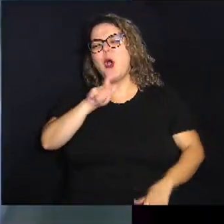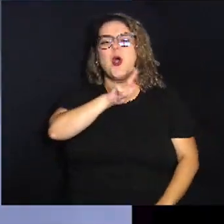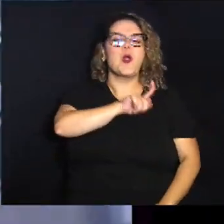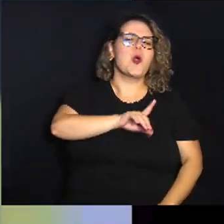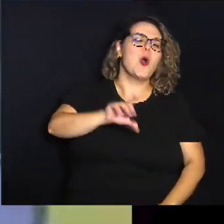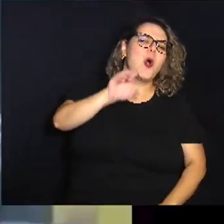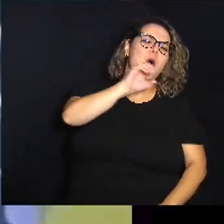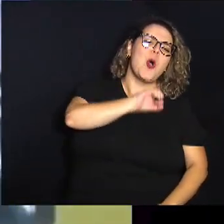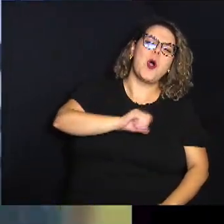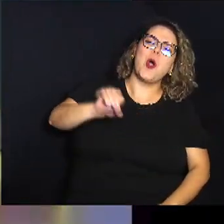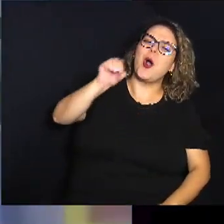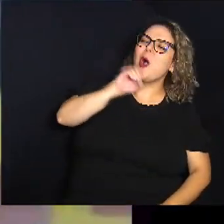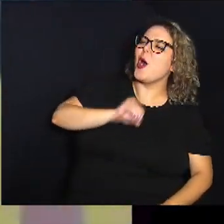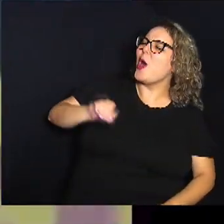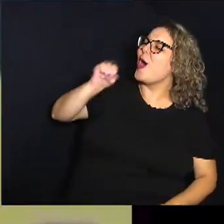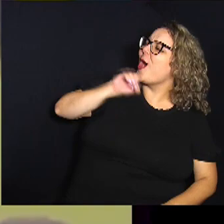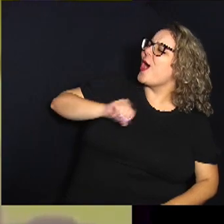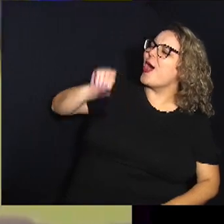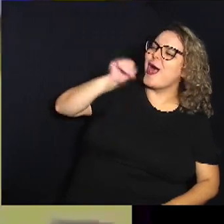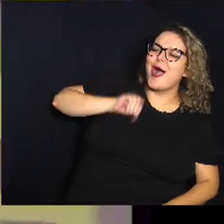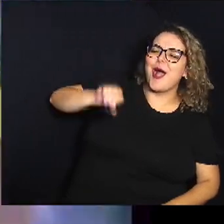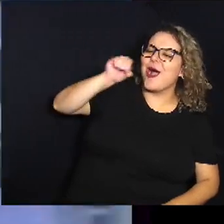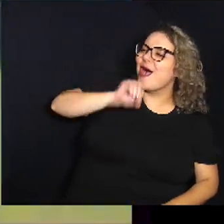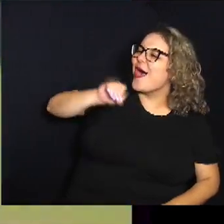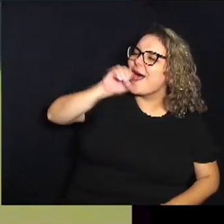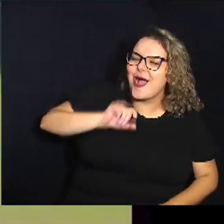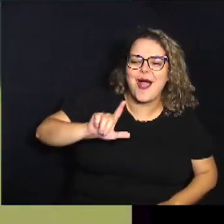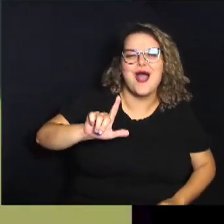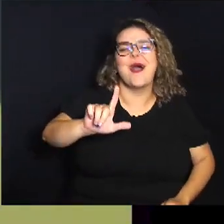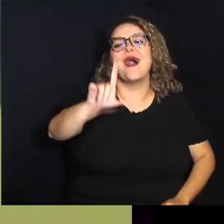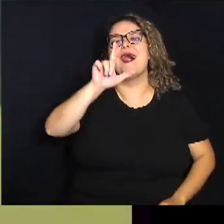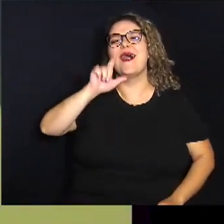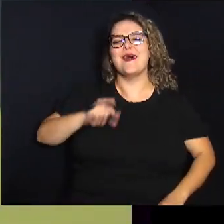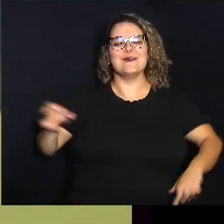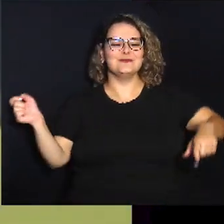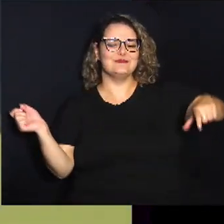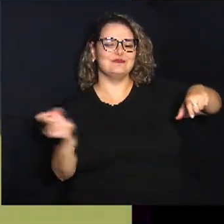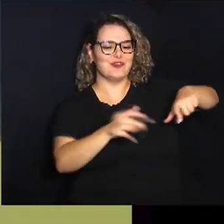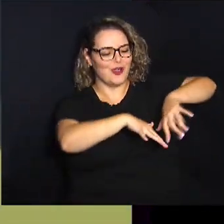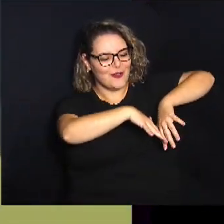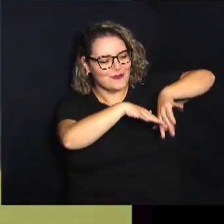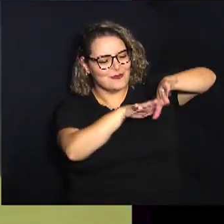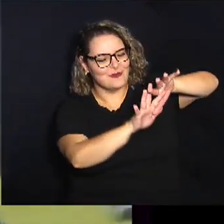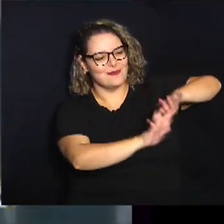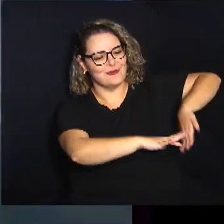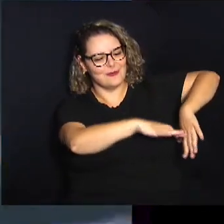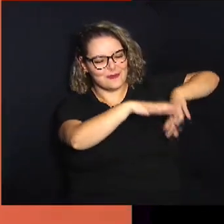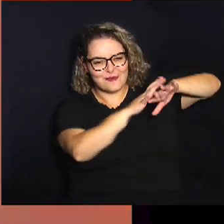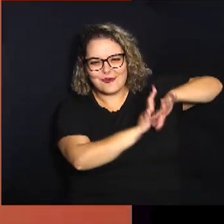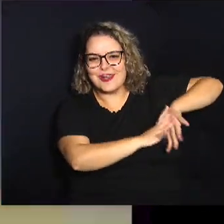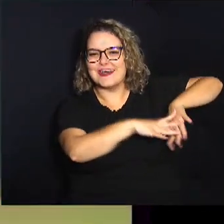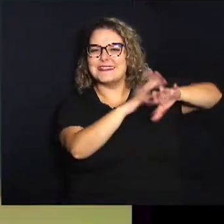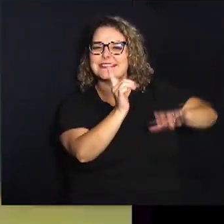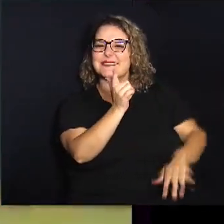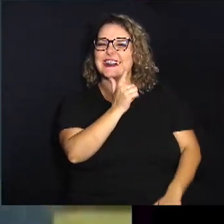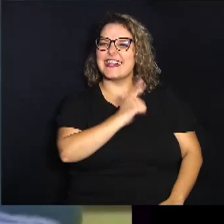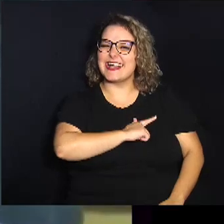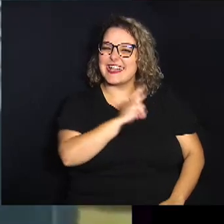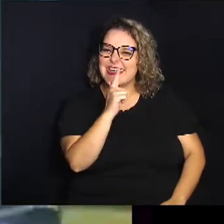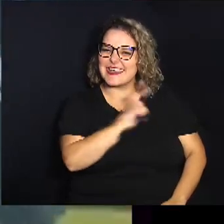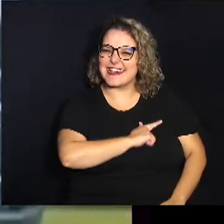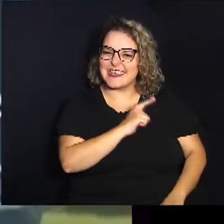do Guarani